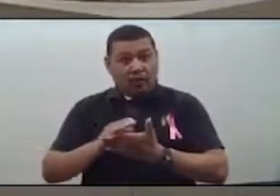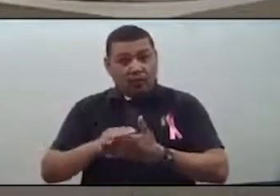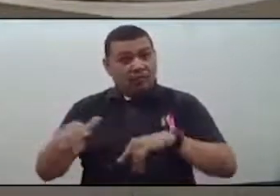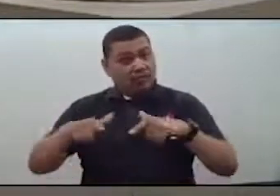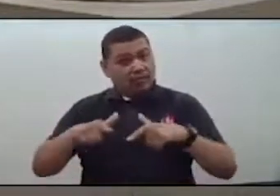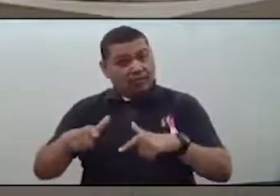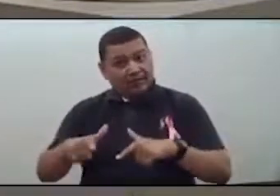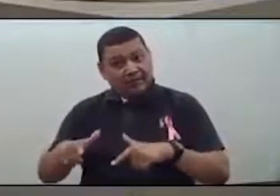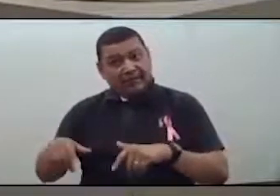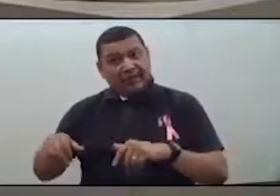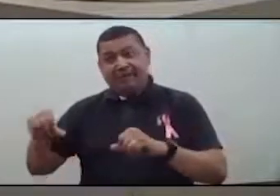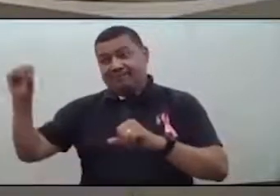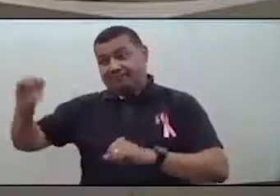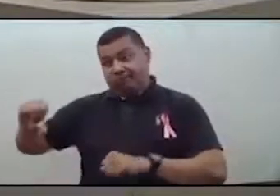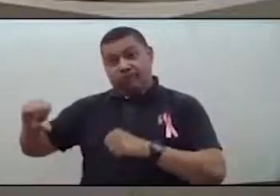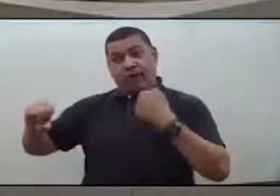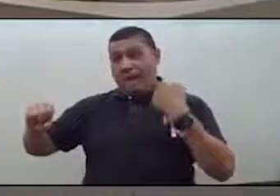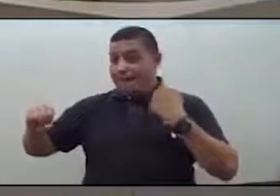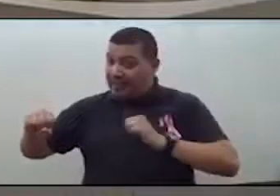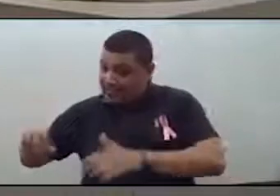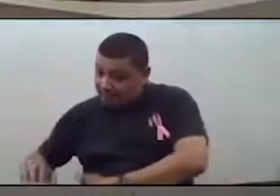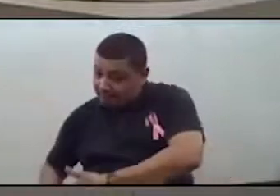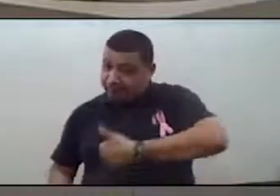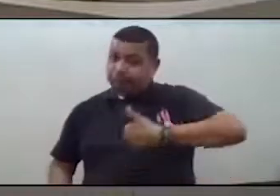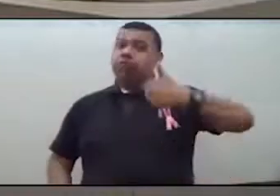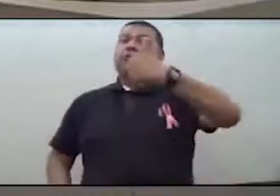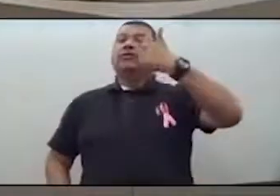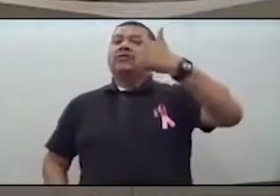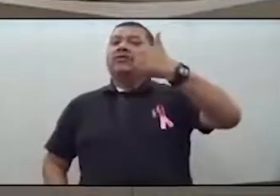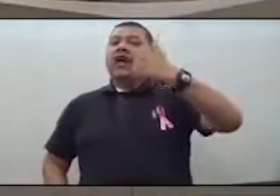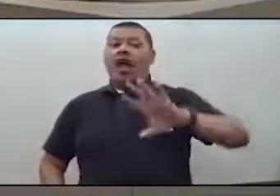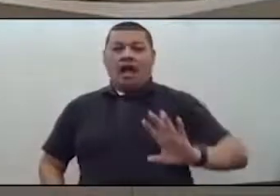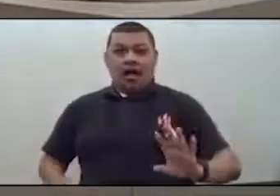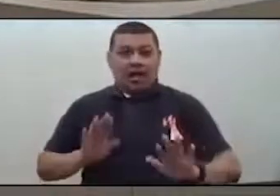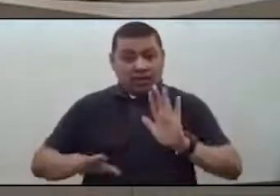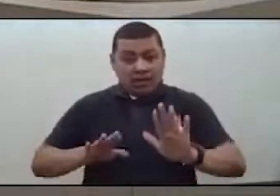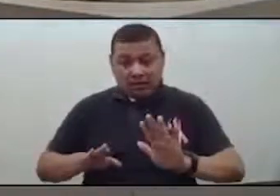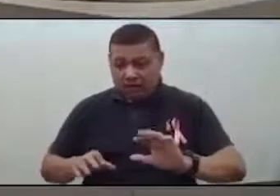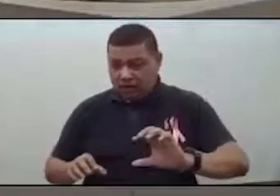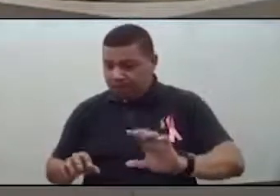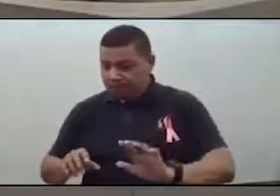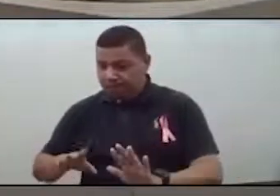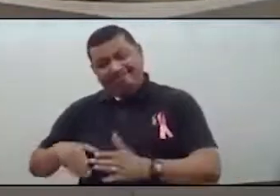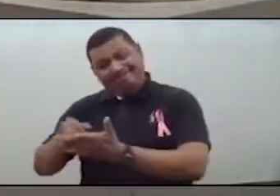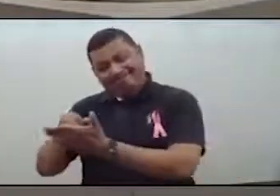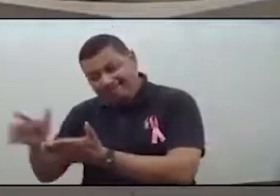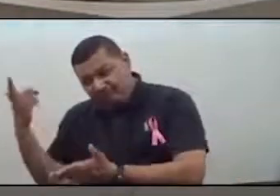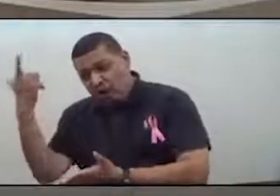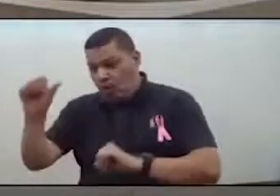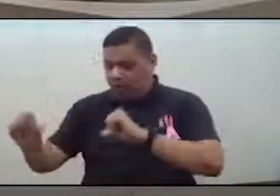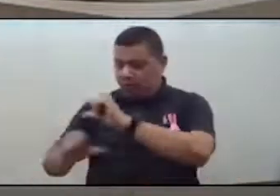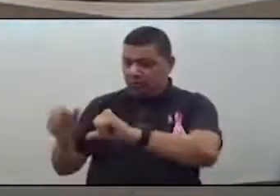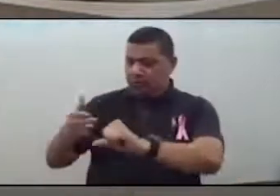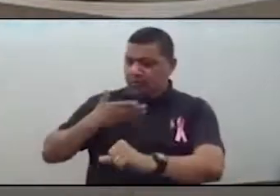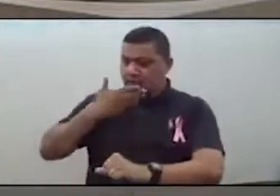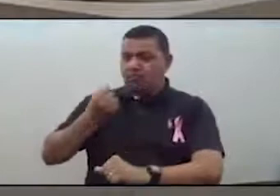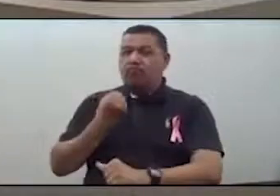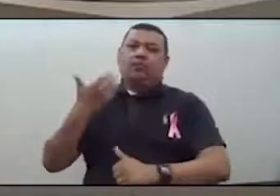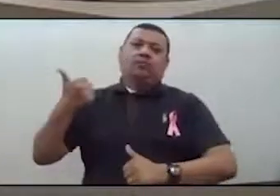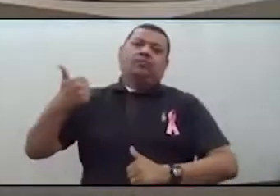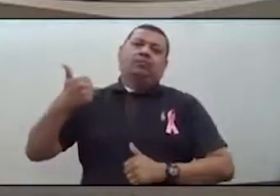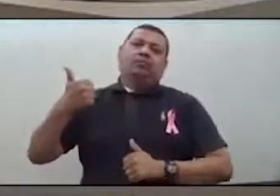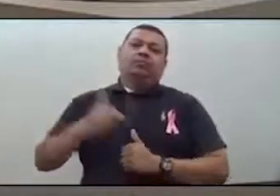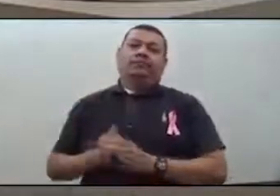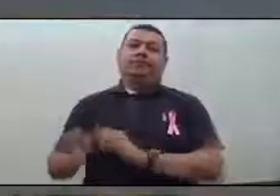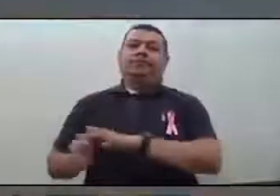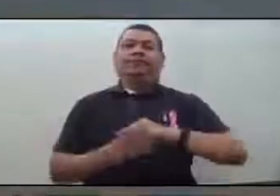desejar e que precisam melhorar. Então, eu acho que o MAN precisa trocar algumas peças para que realmente ele possa fazer uma boa gestão.